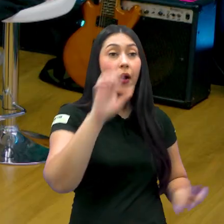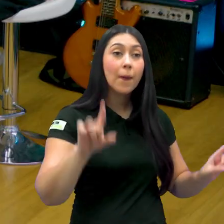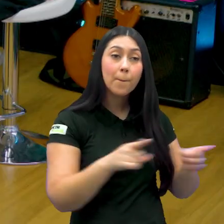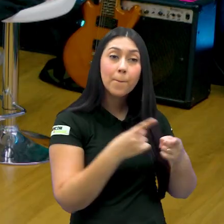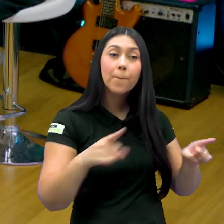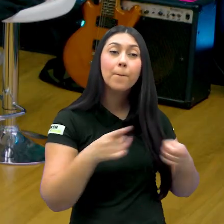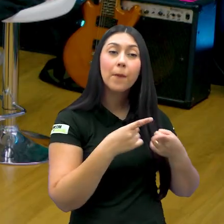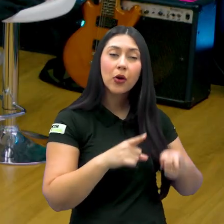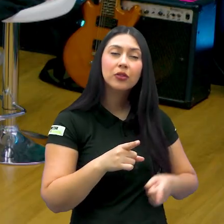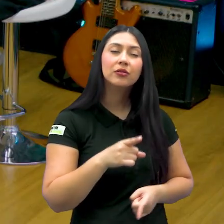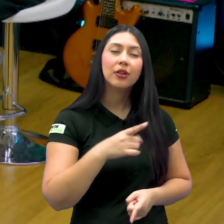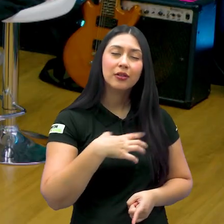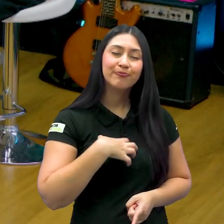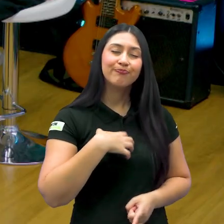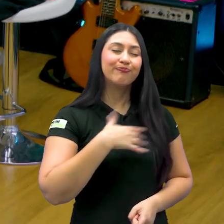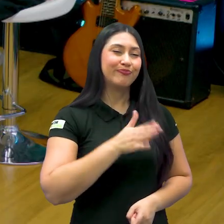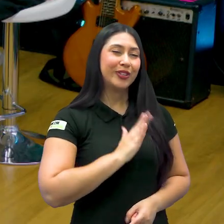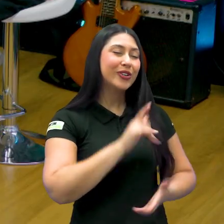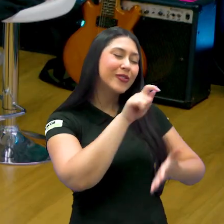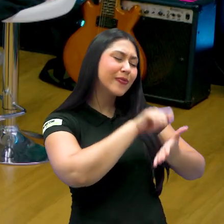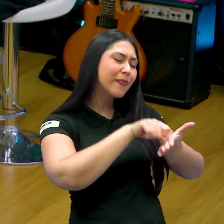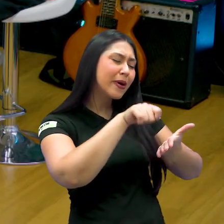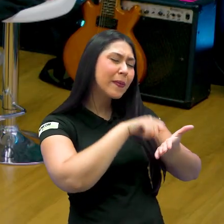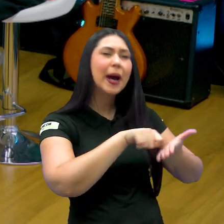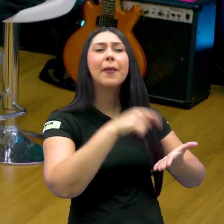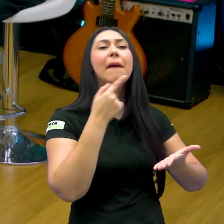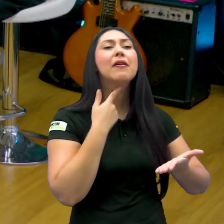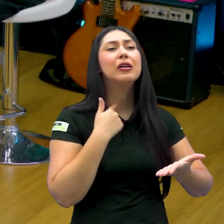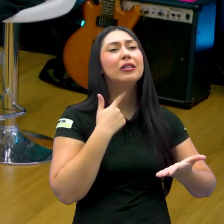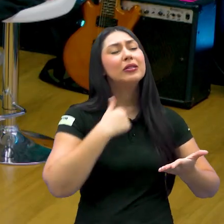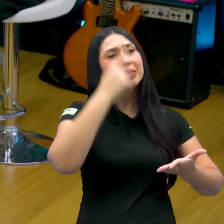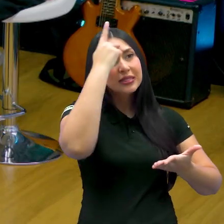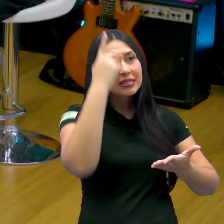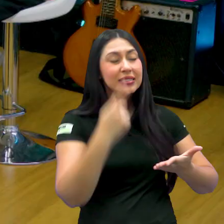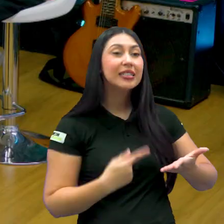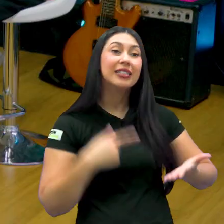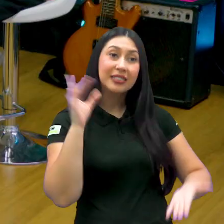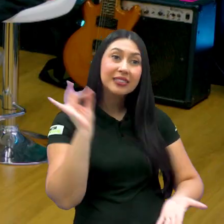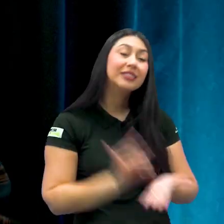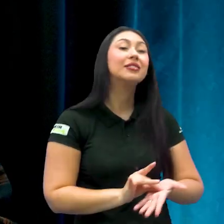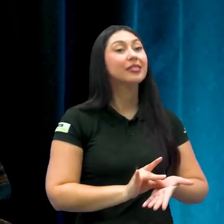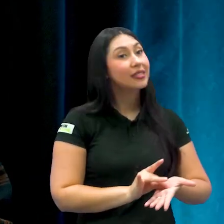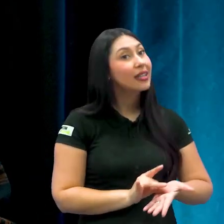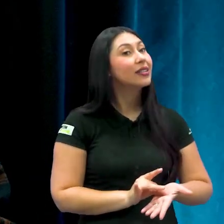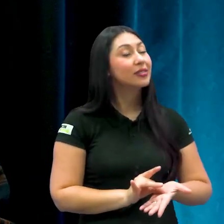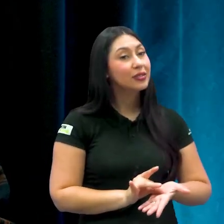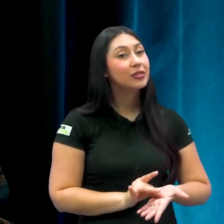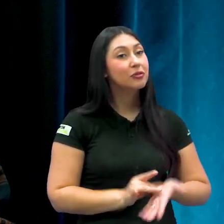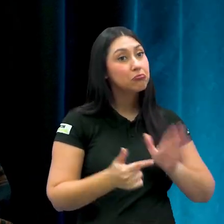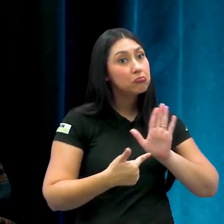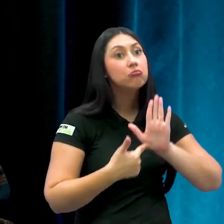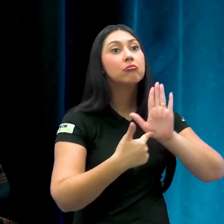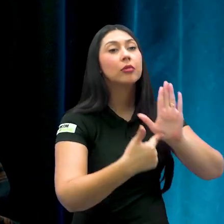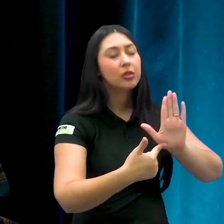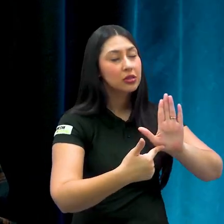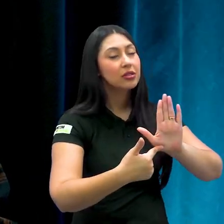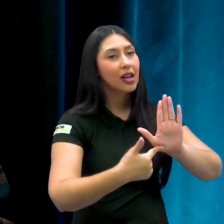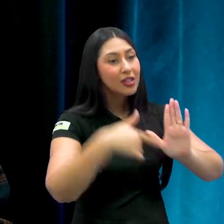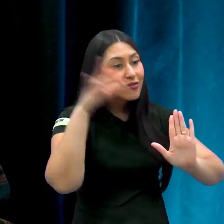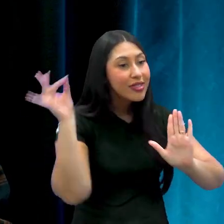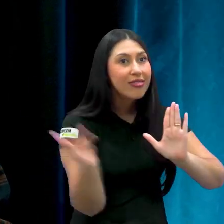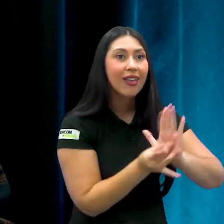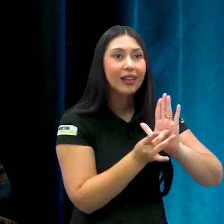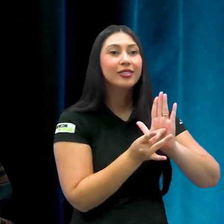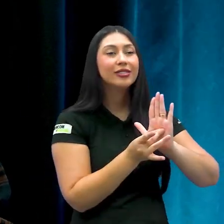com o coração, você escrever o que você quer, com sinceridade, você colocar a verdade ali na música,